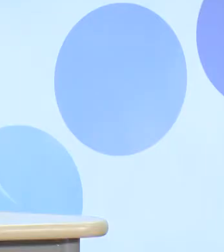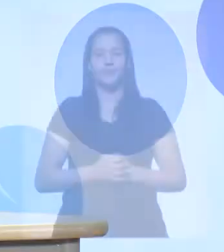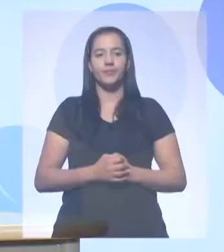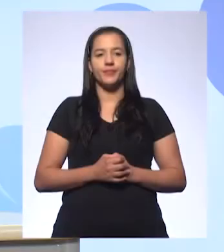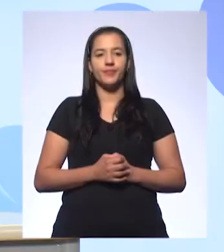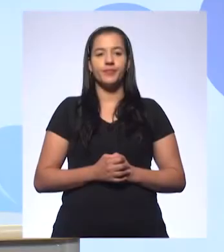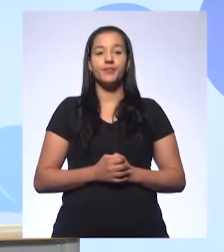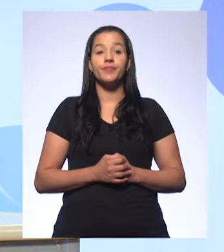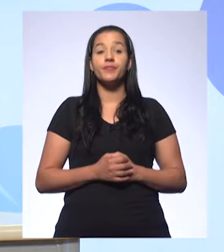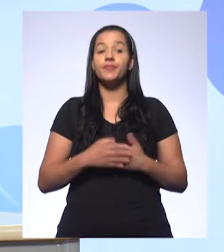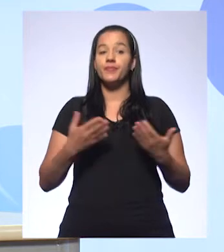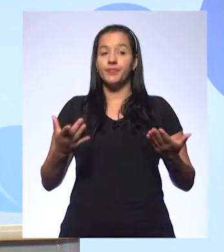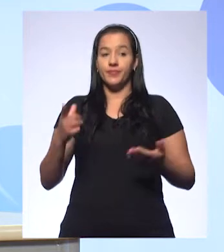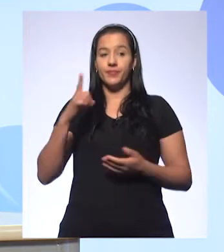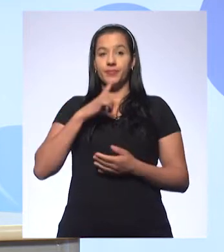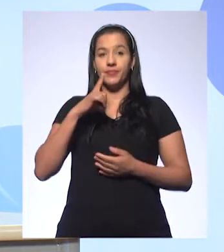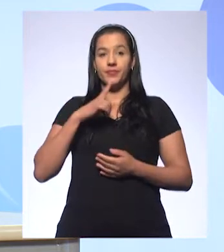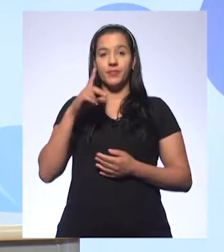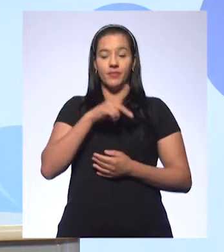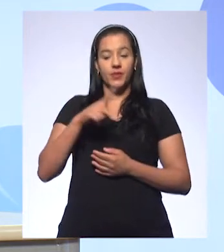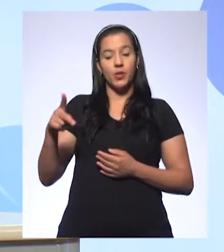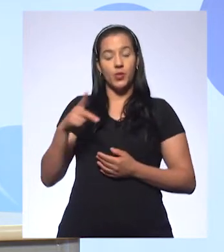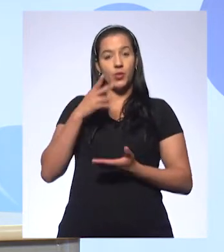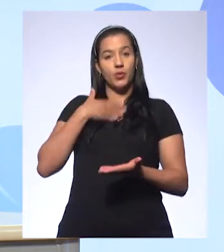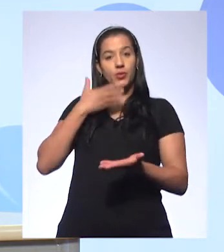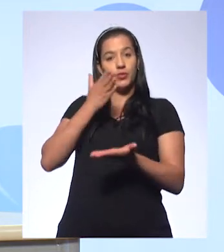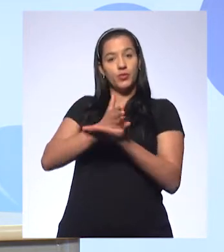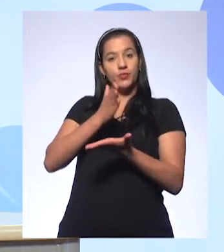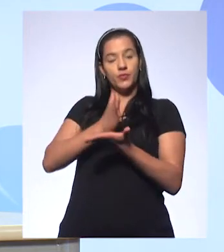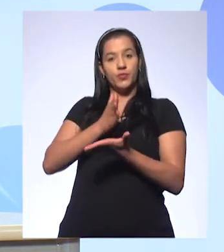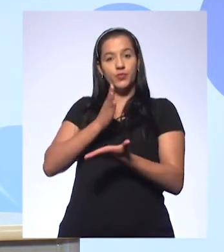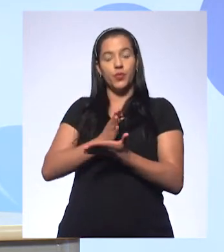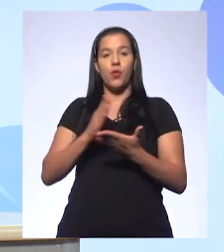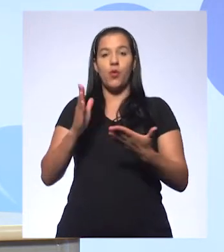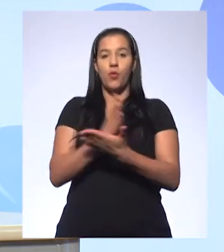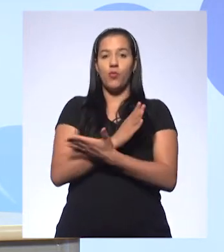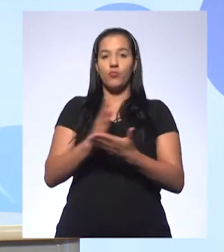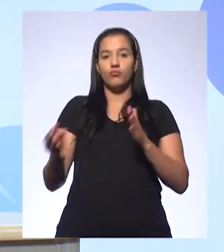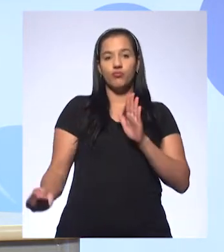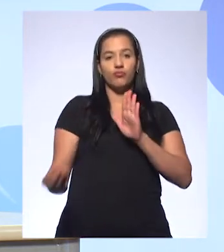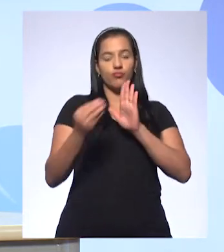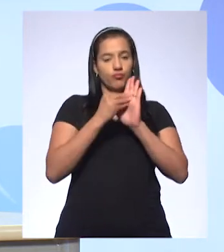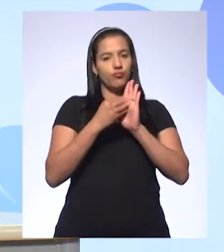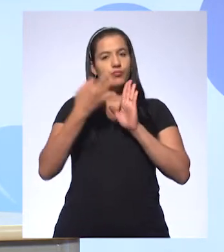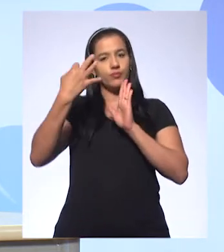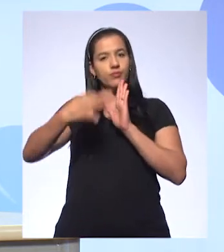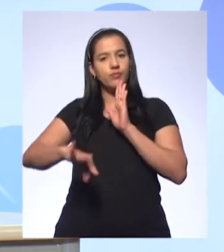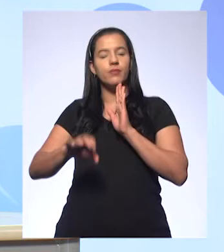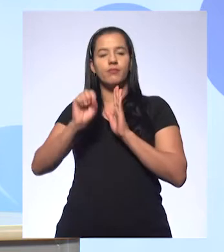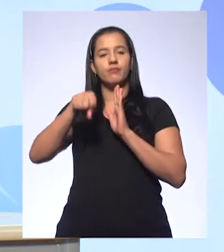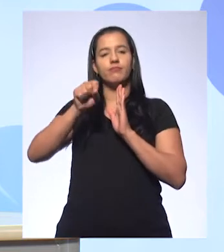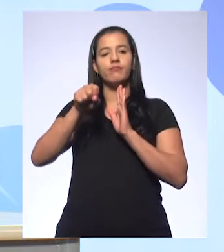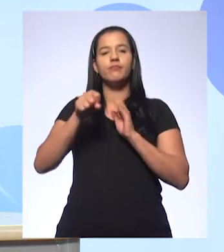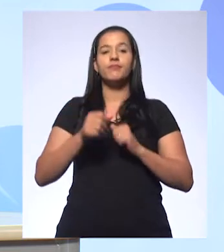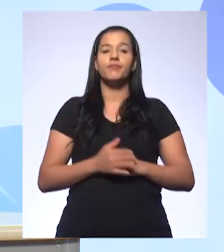Olha, professor, teve gente aqui que se dividiu e colocou aqui. Alguns estavam corretos, sim. A Sônia Gigini colocou que sim. O aluno Davi,